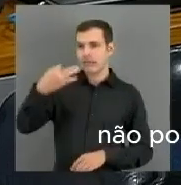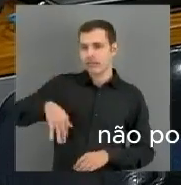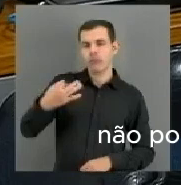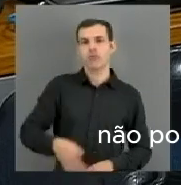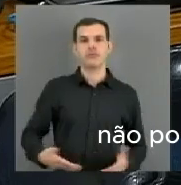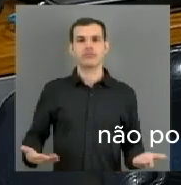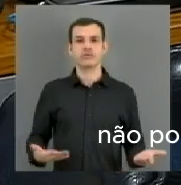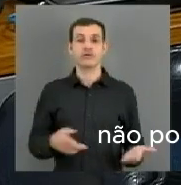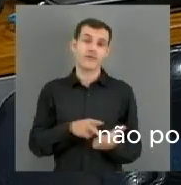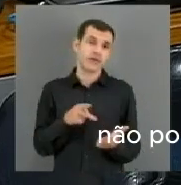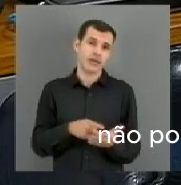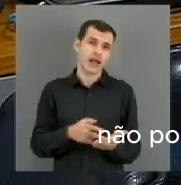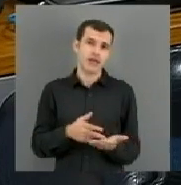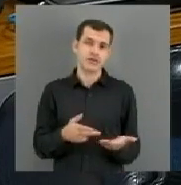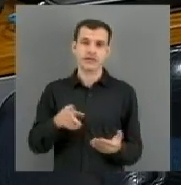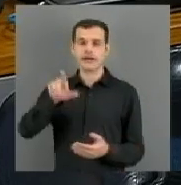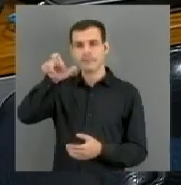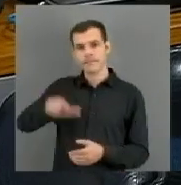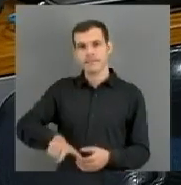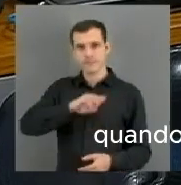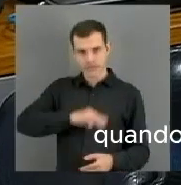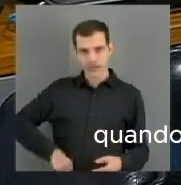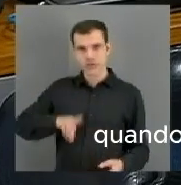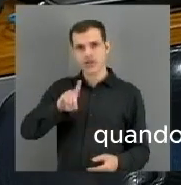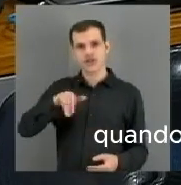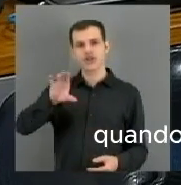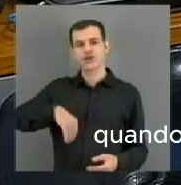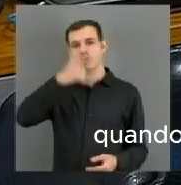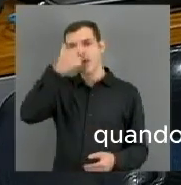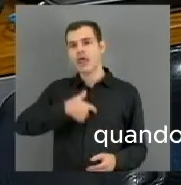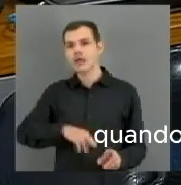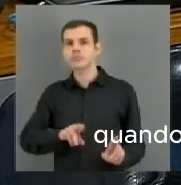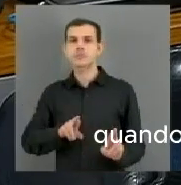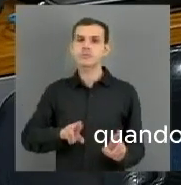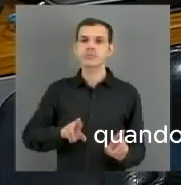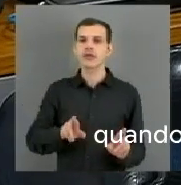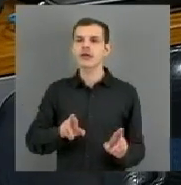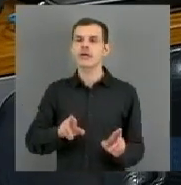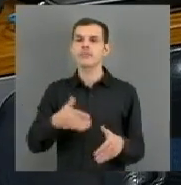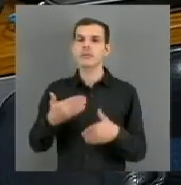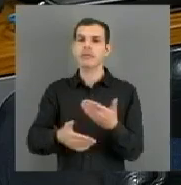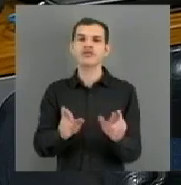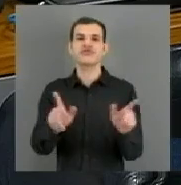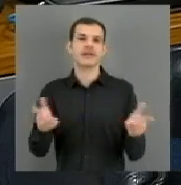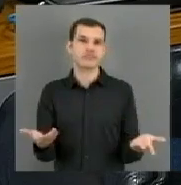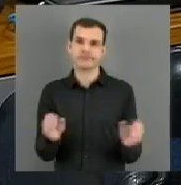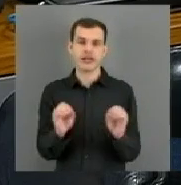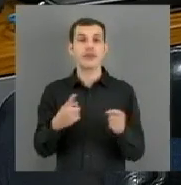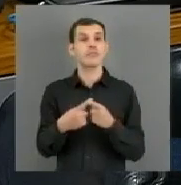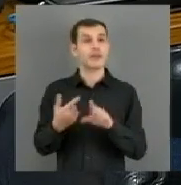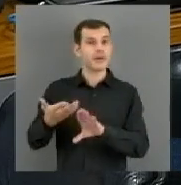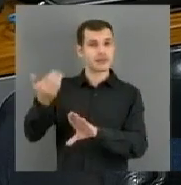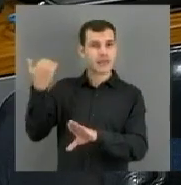poderia esperar nada diferente do ministro Dino, quando ele era ministro da Justiça e Segurança Pública, desrespeitou a CPI, que eu